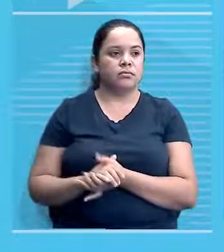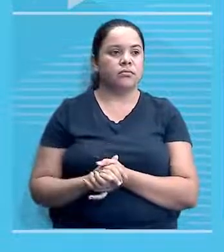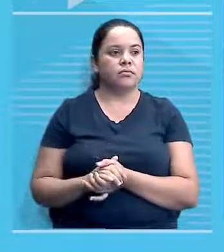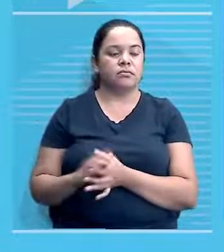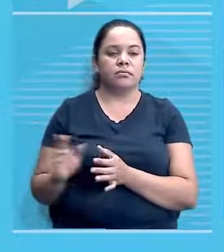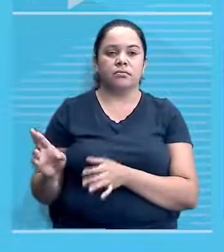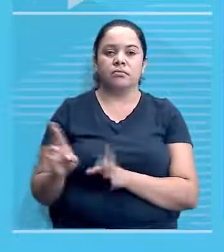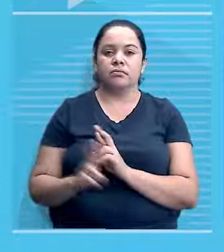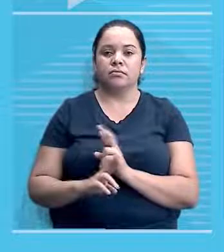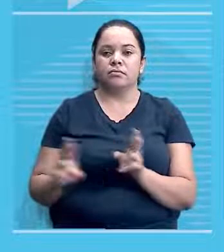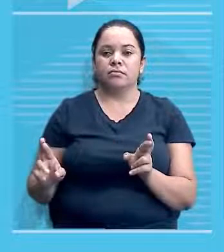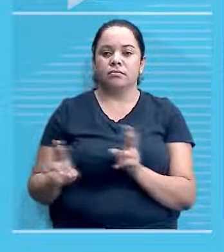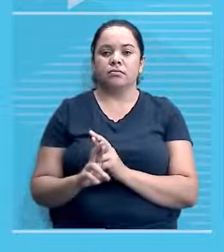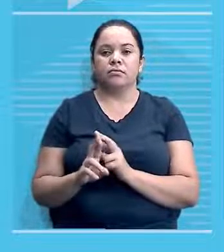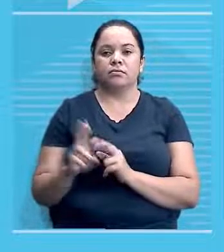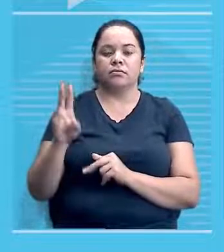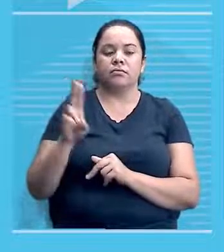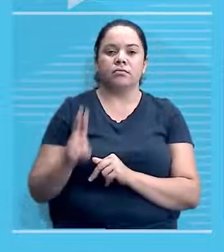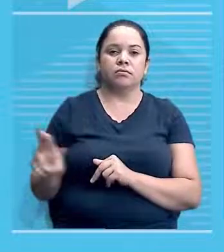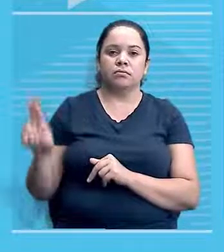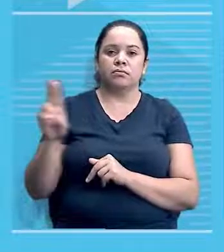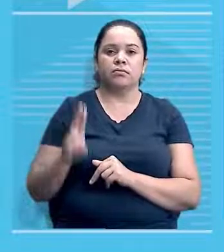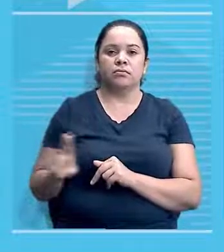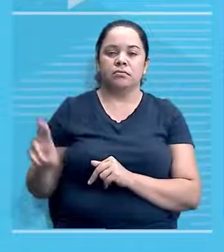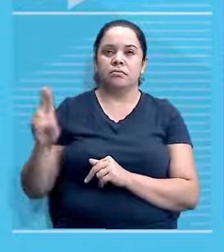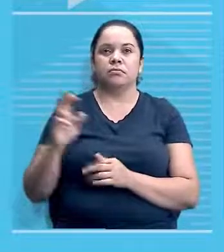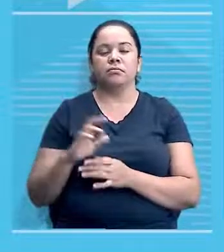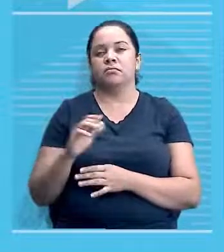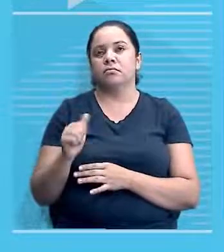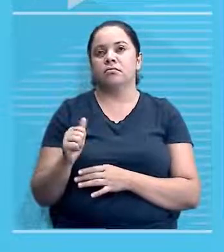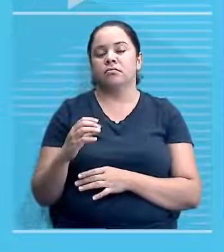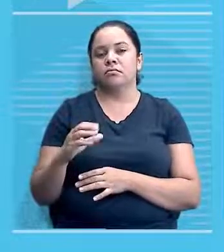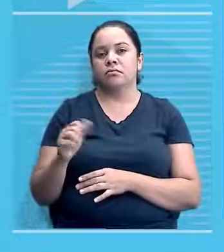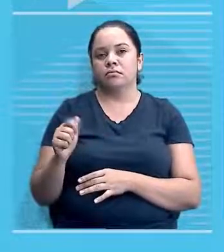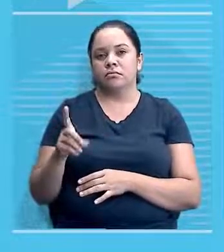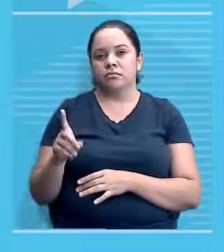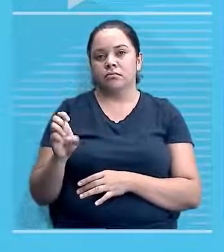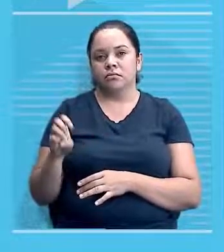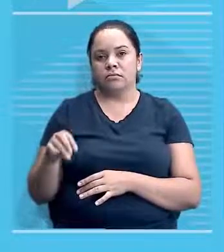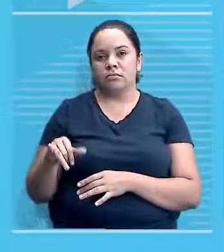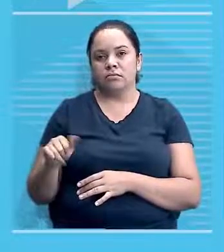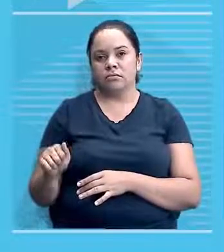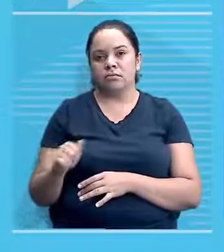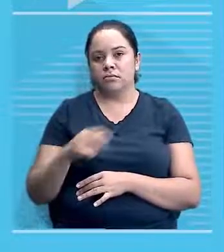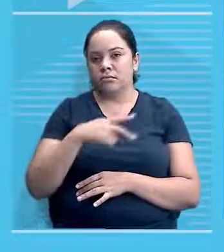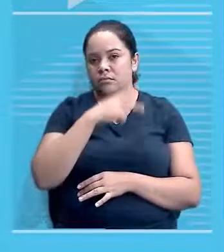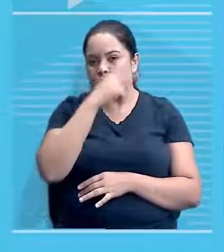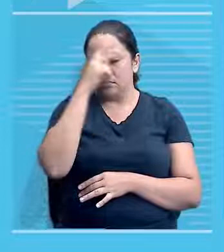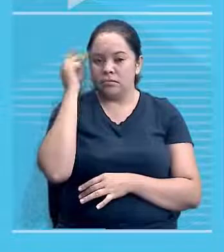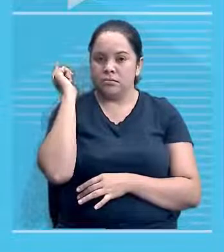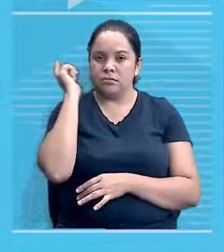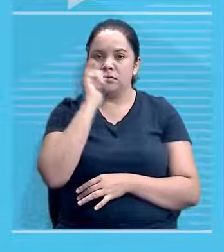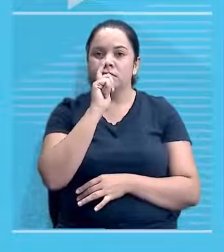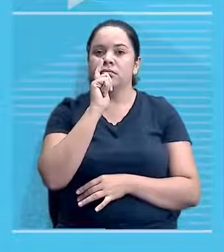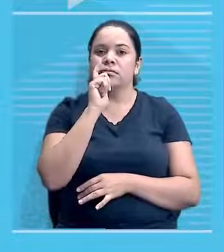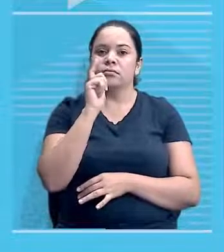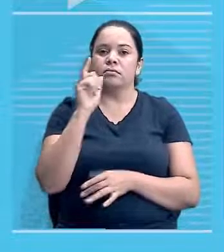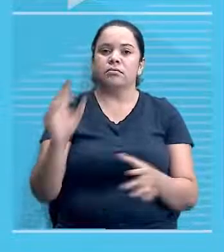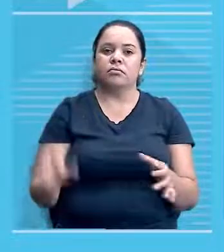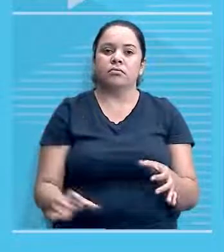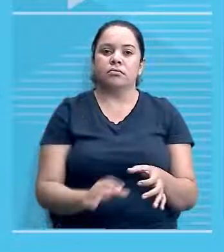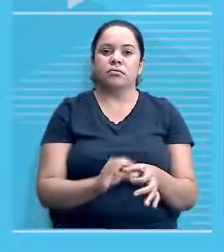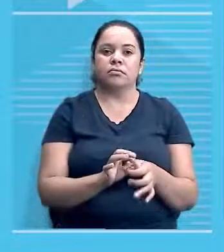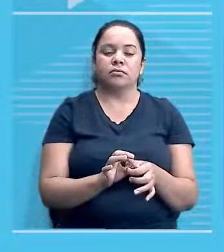é tanto que a pessoa para se filiar uma academia usava o nome de pastor o grande